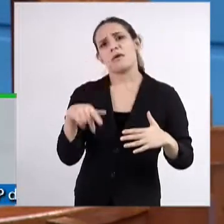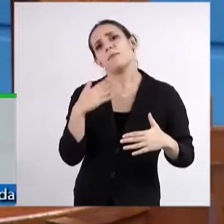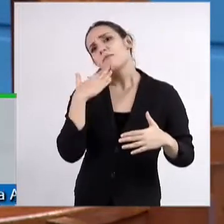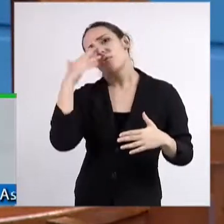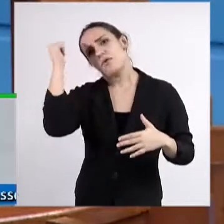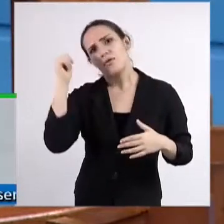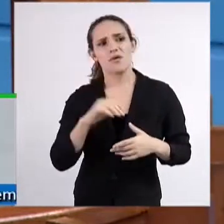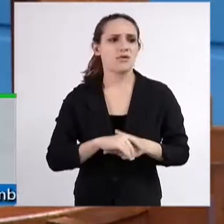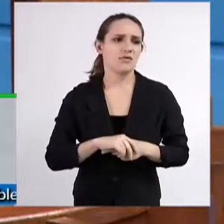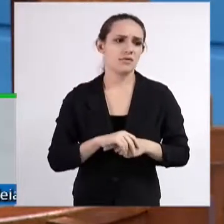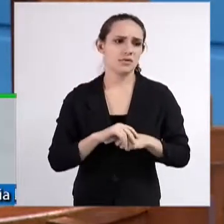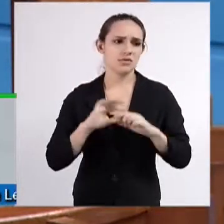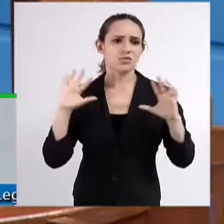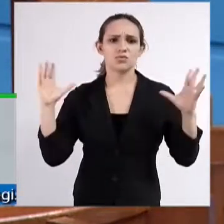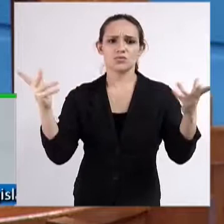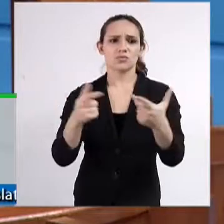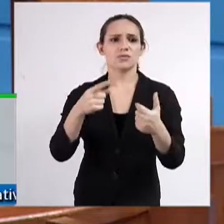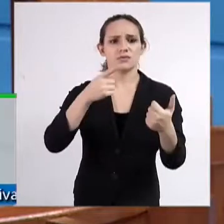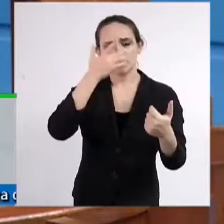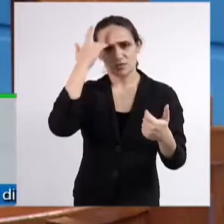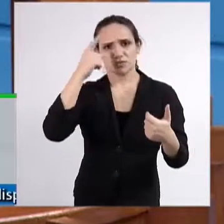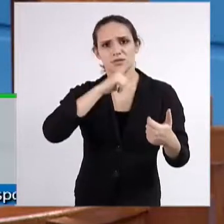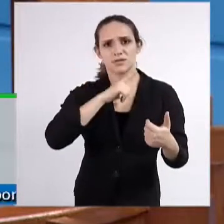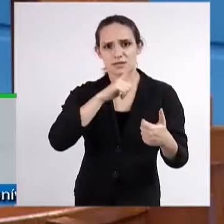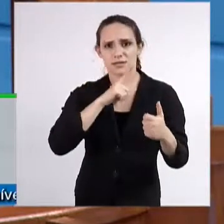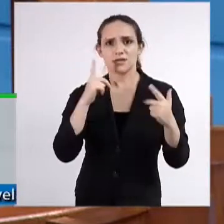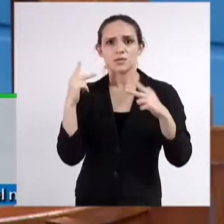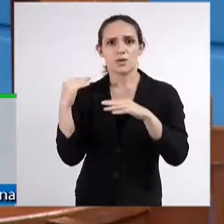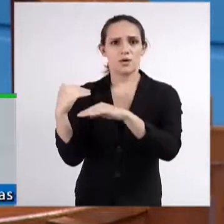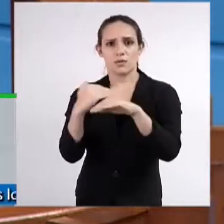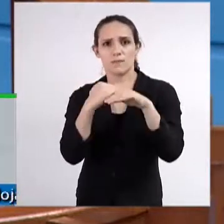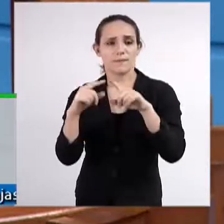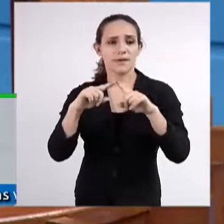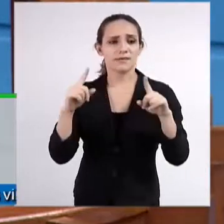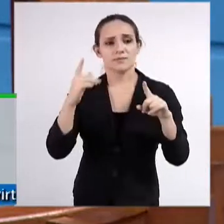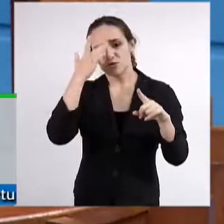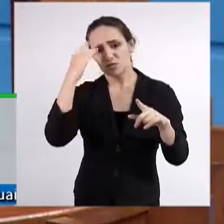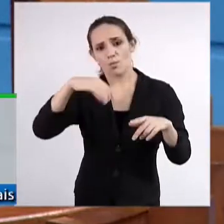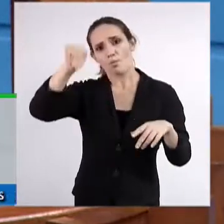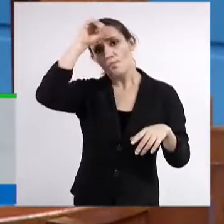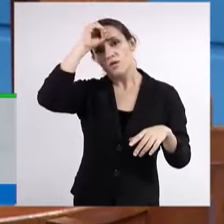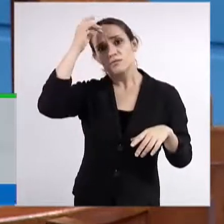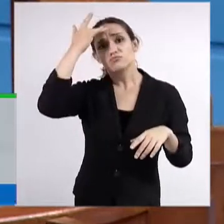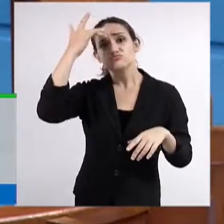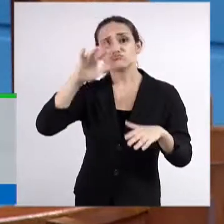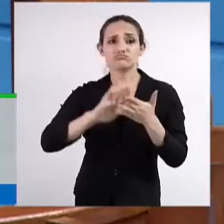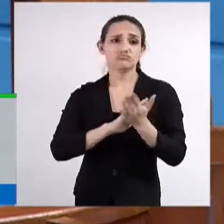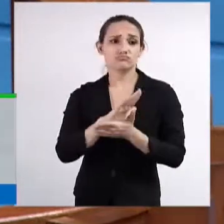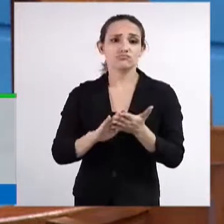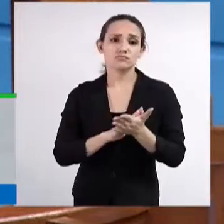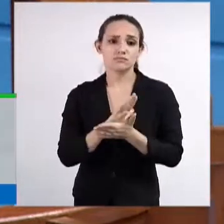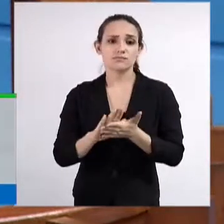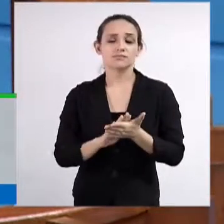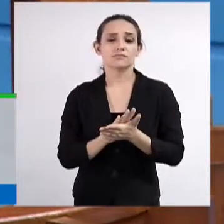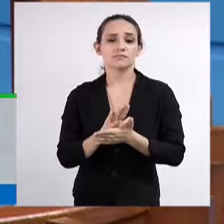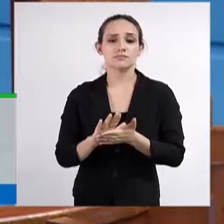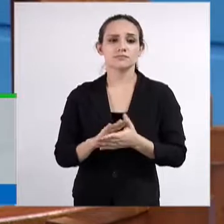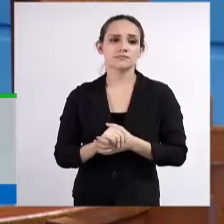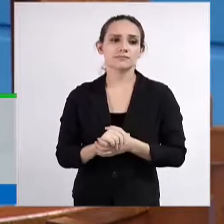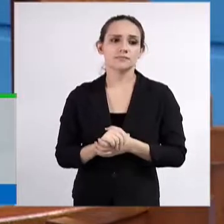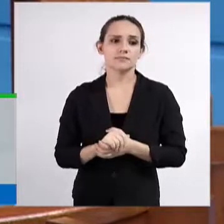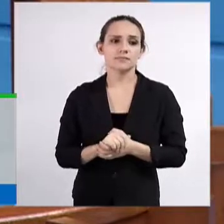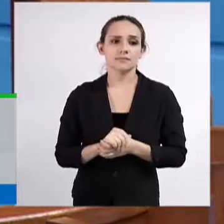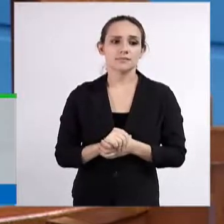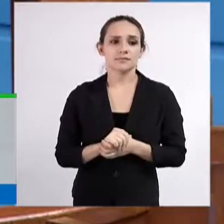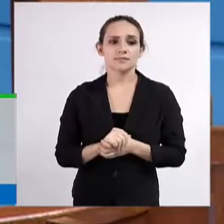pessoas aderissem a isso, porque há uma desinformação total e o número é elevado, é muito grande, isso